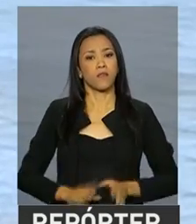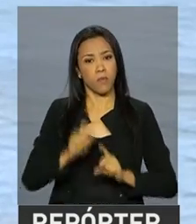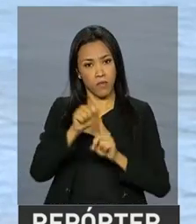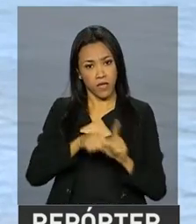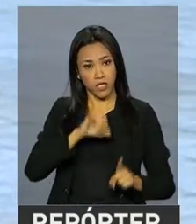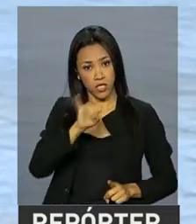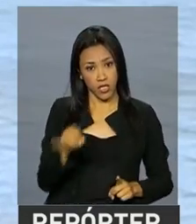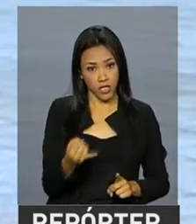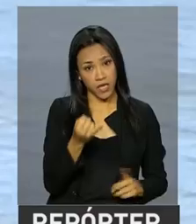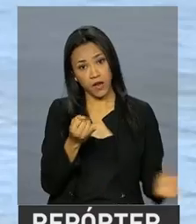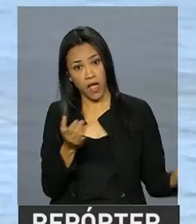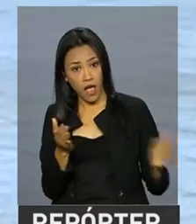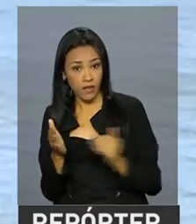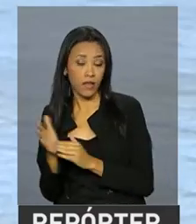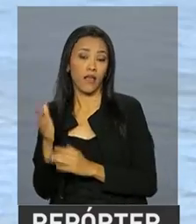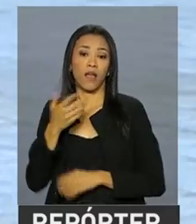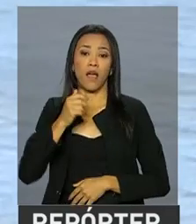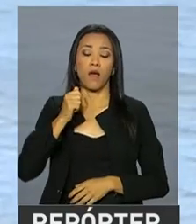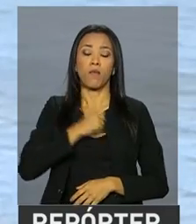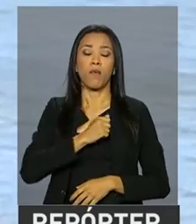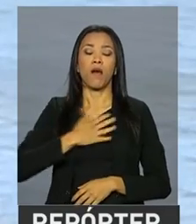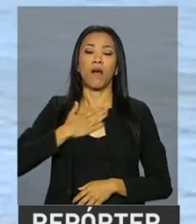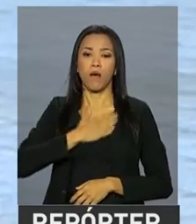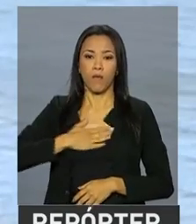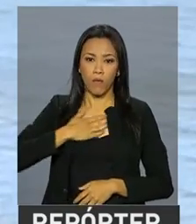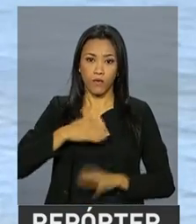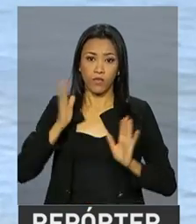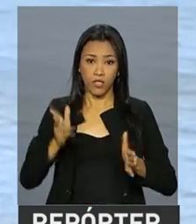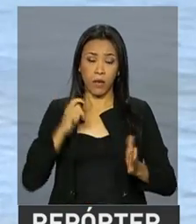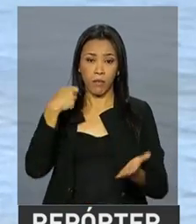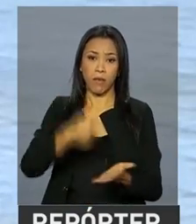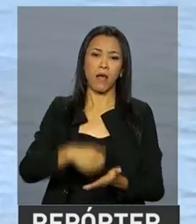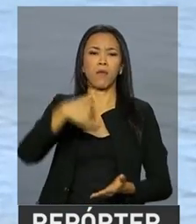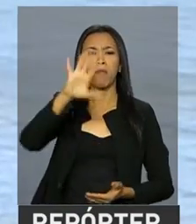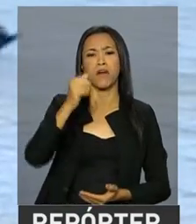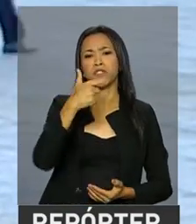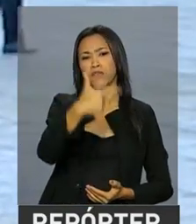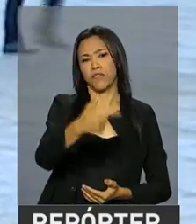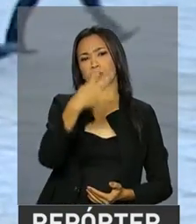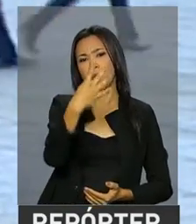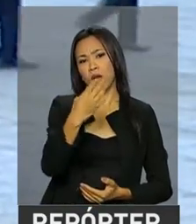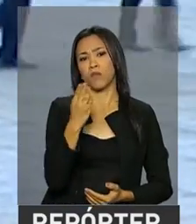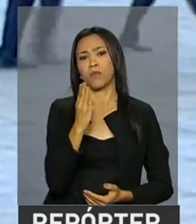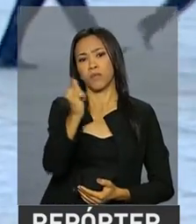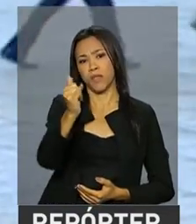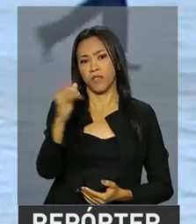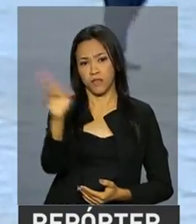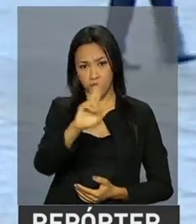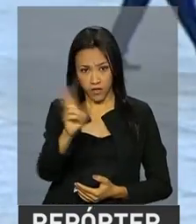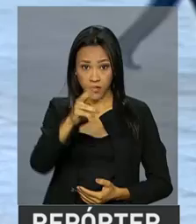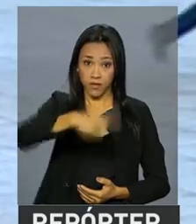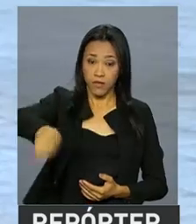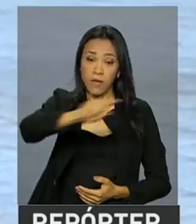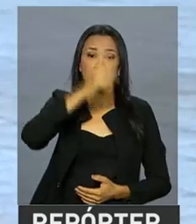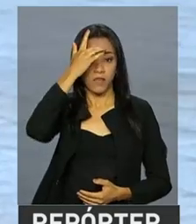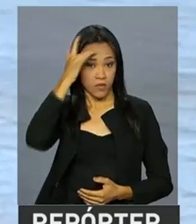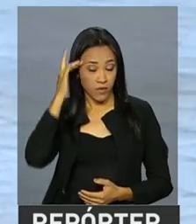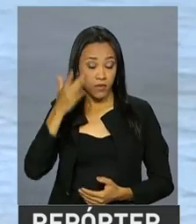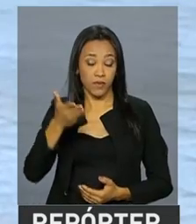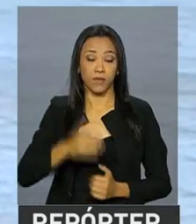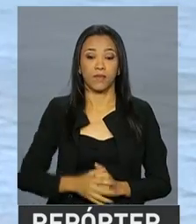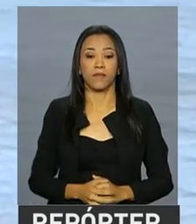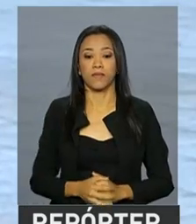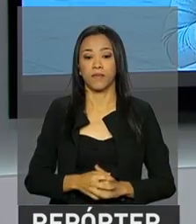de janeiro a agosto e foram pagos mais de 24 bilhões de reais a esses beneficiados. Leandro, é com